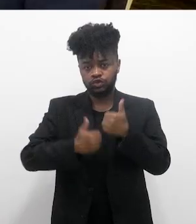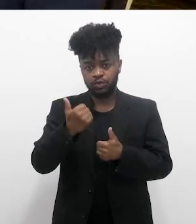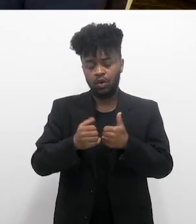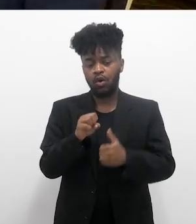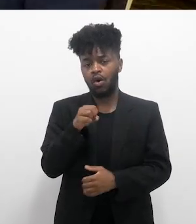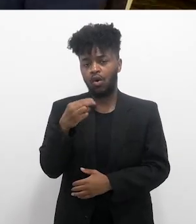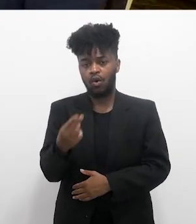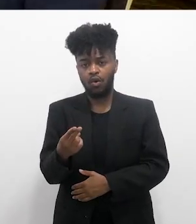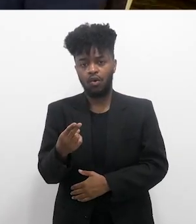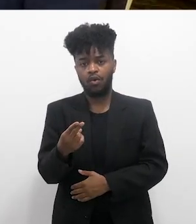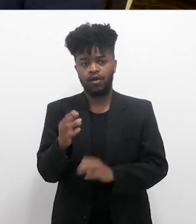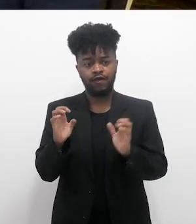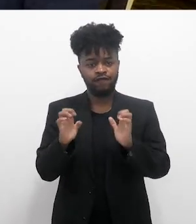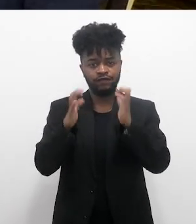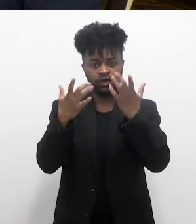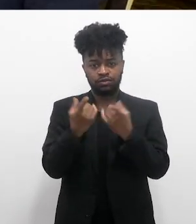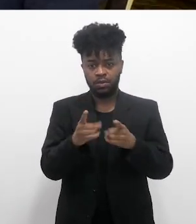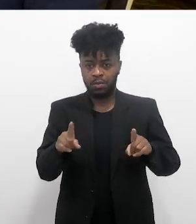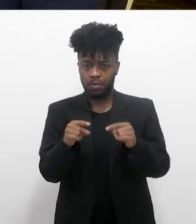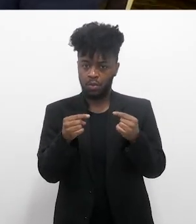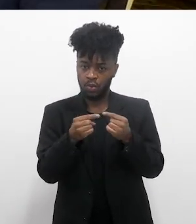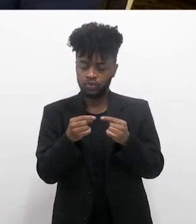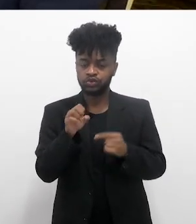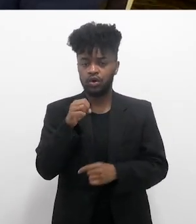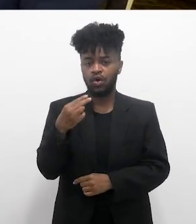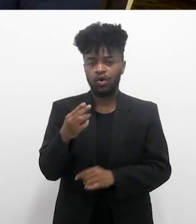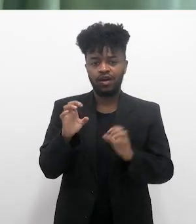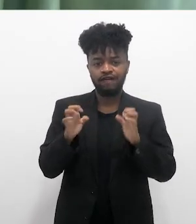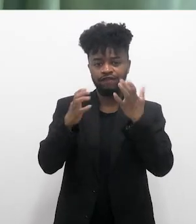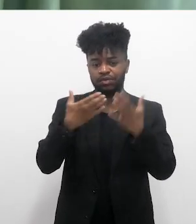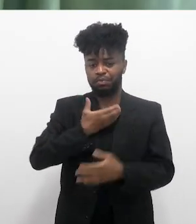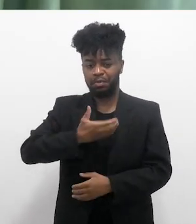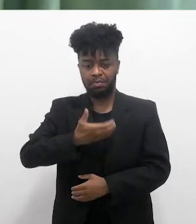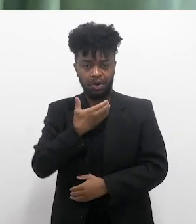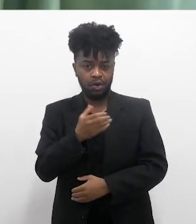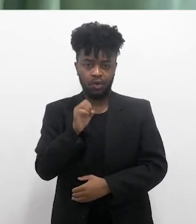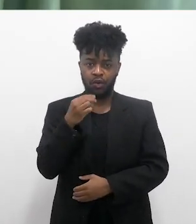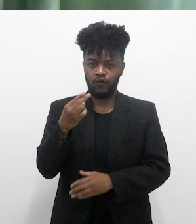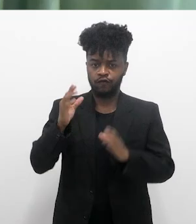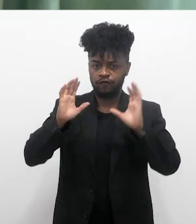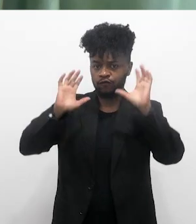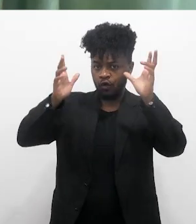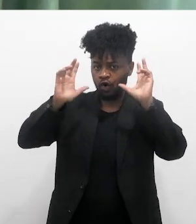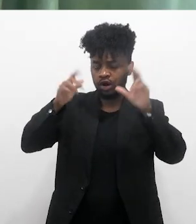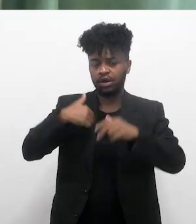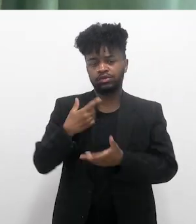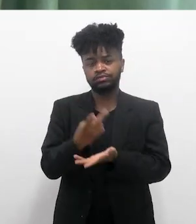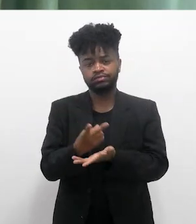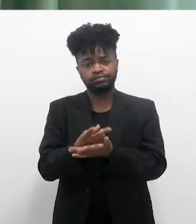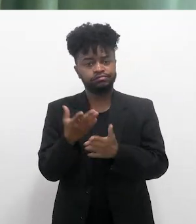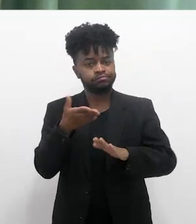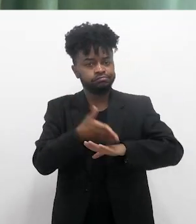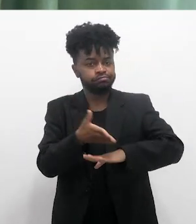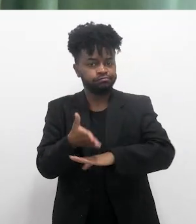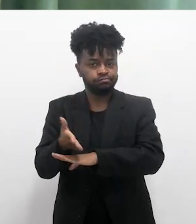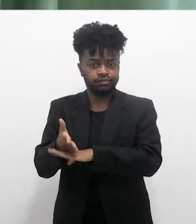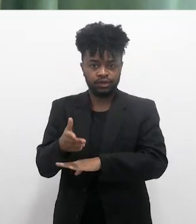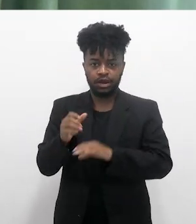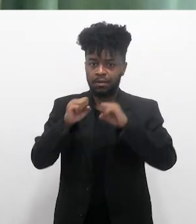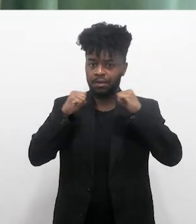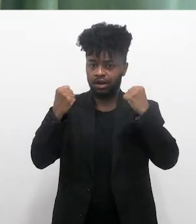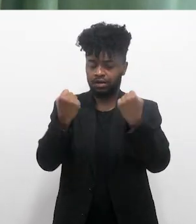em eventos musicais, seja em eventos de Papai Noel, eventos de vôlei. Eu sempre fui um frequentador assíduo do